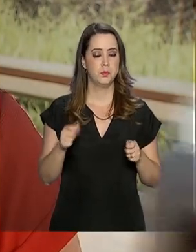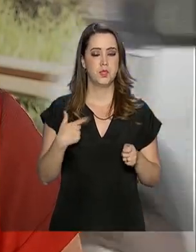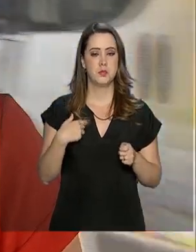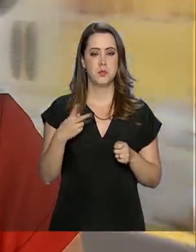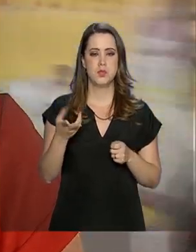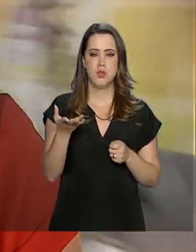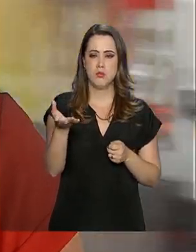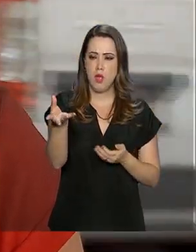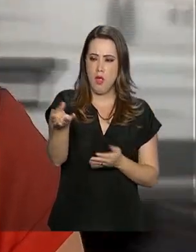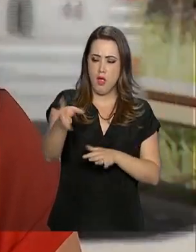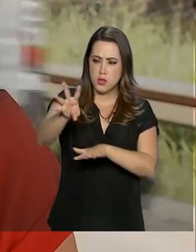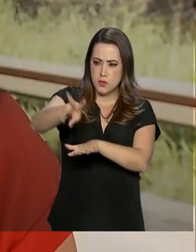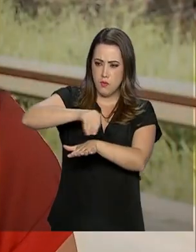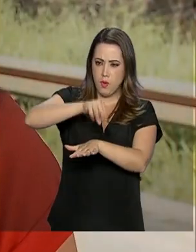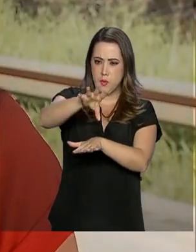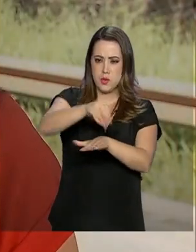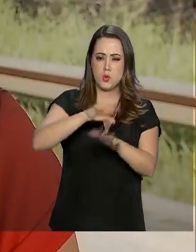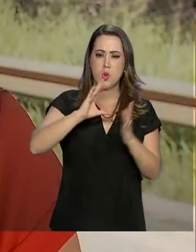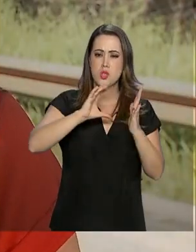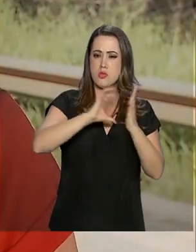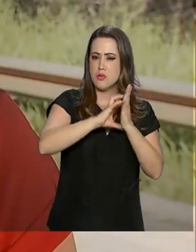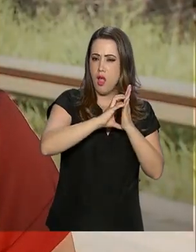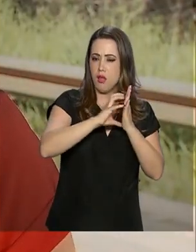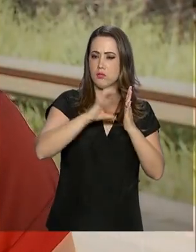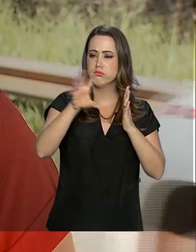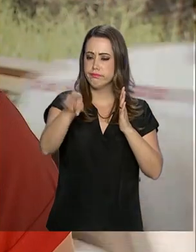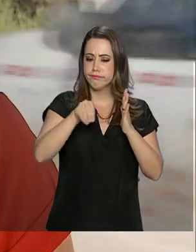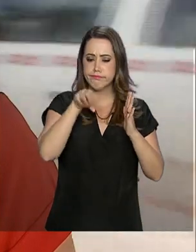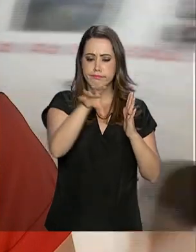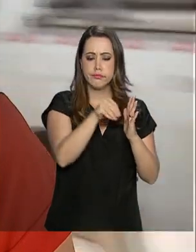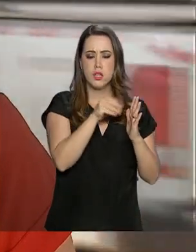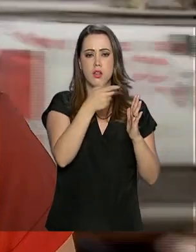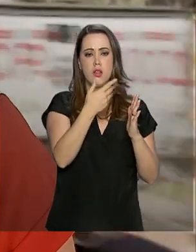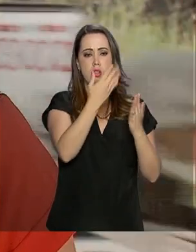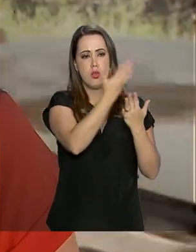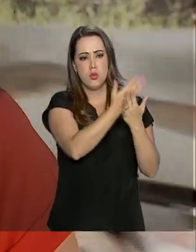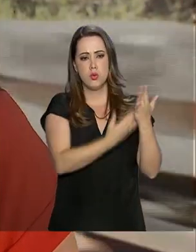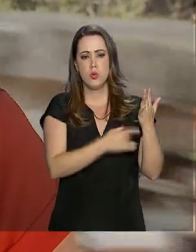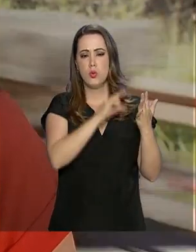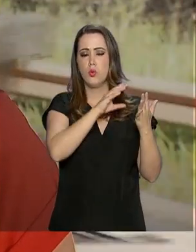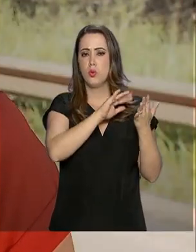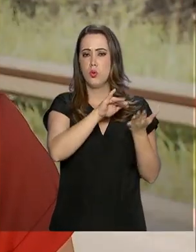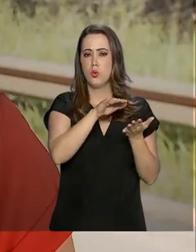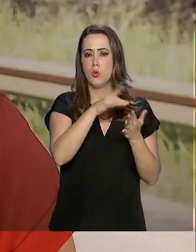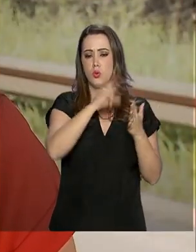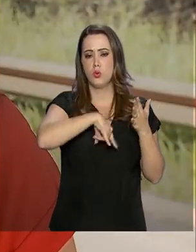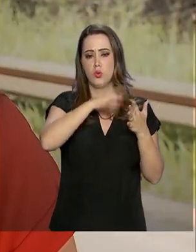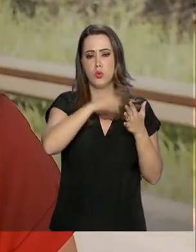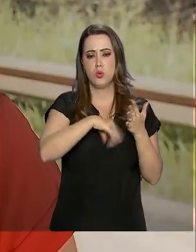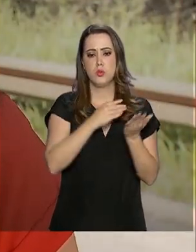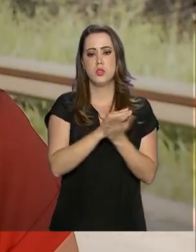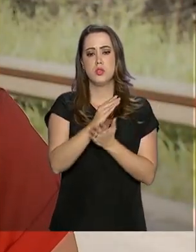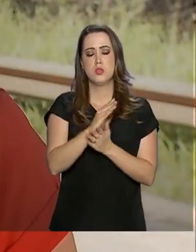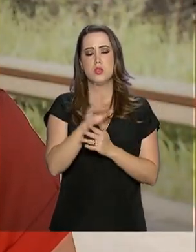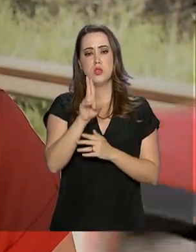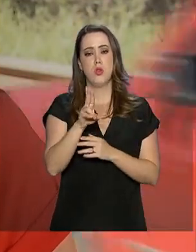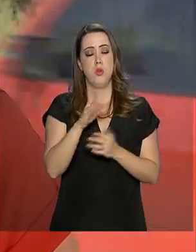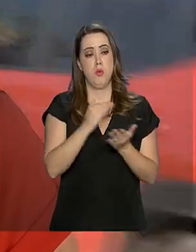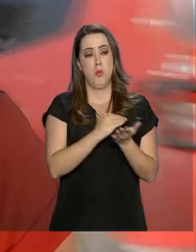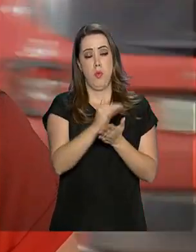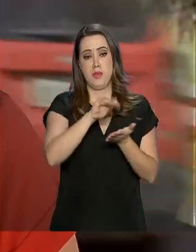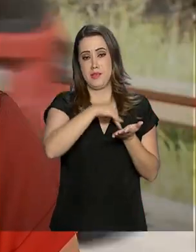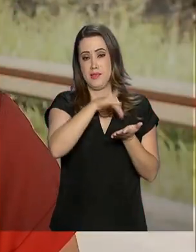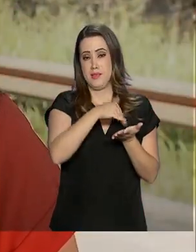de pegar os dados em formulários que nós estamos chamando de registro inicial. Nós vamos